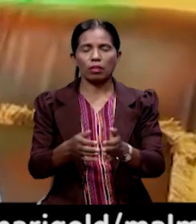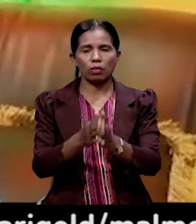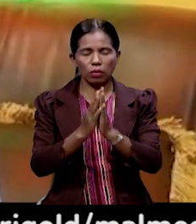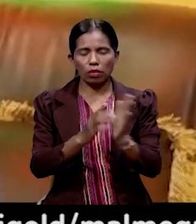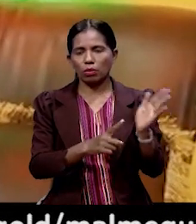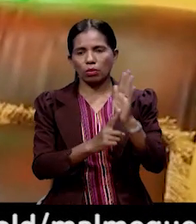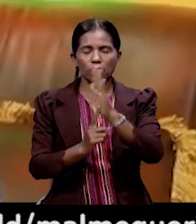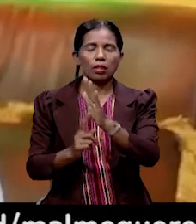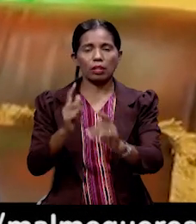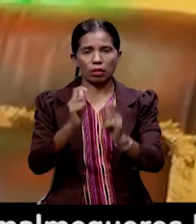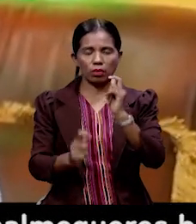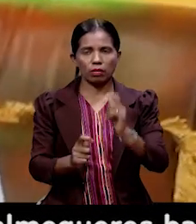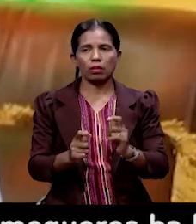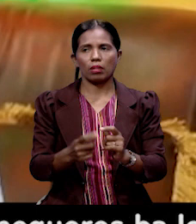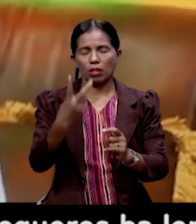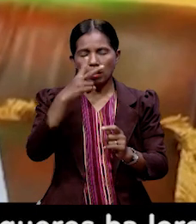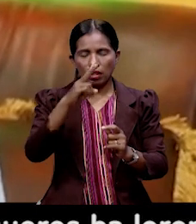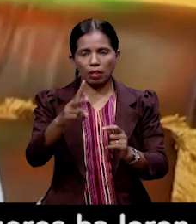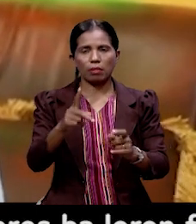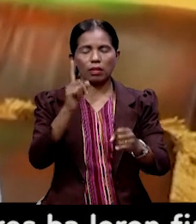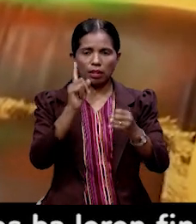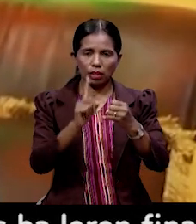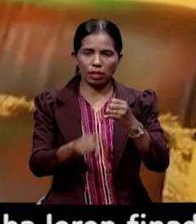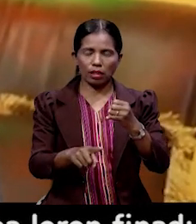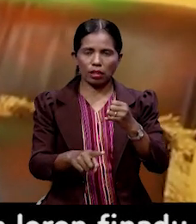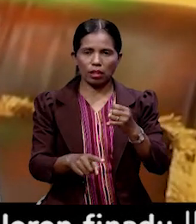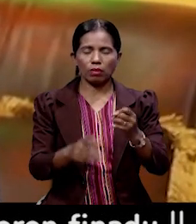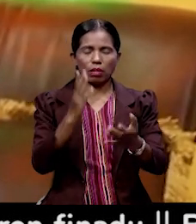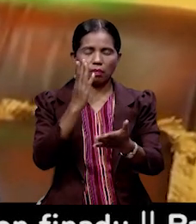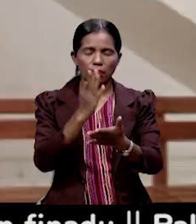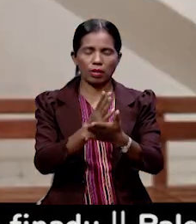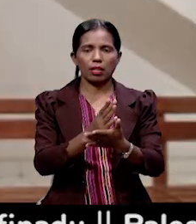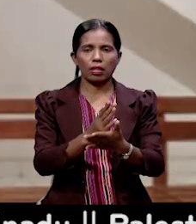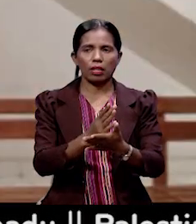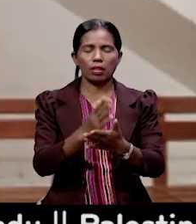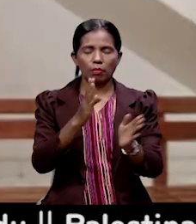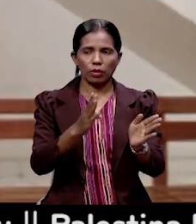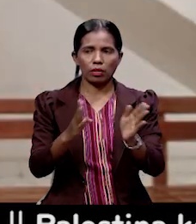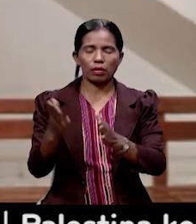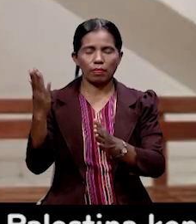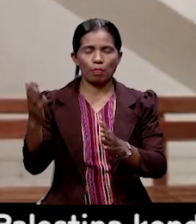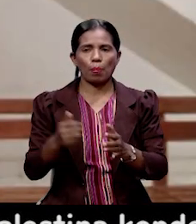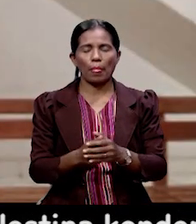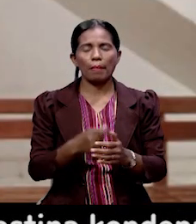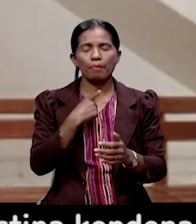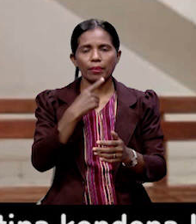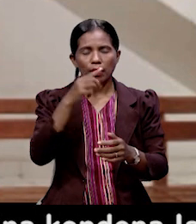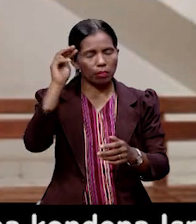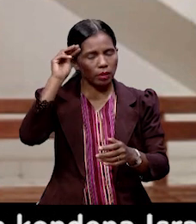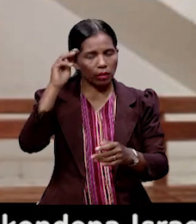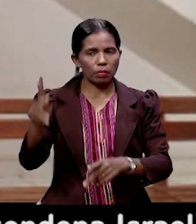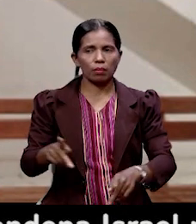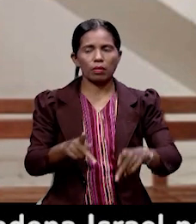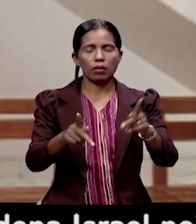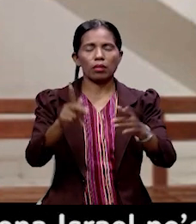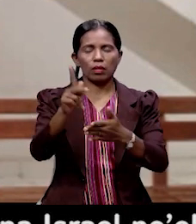tribunal e defesa ne alega sang ikus husu ba tribunal atu absolve argidu husi prosesu refere Eis sacerdote Dashbach, Ministério Público acusa o